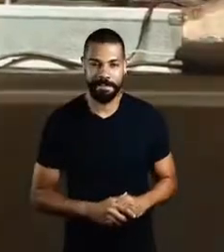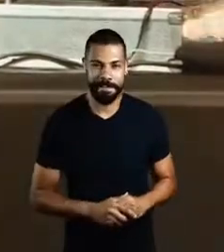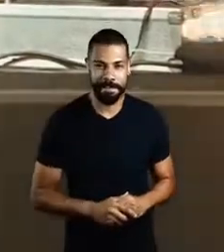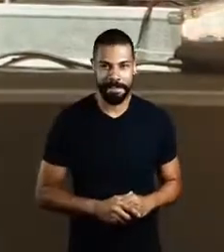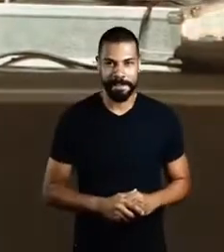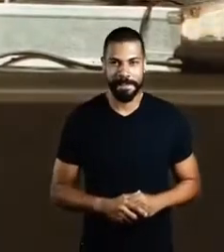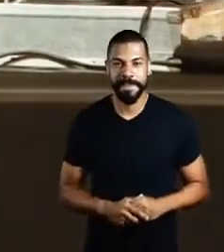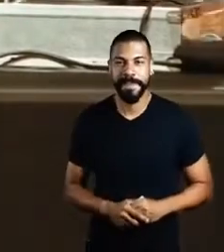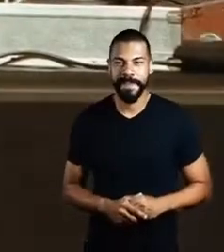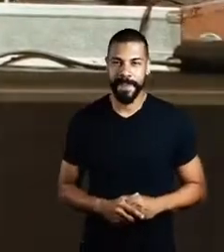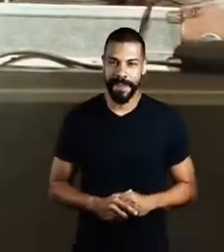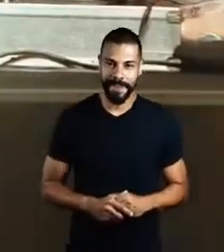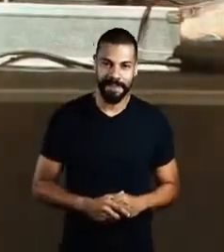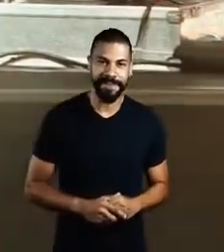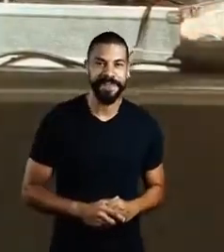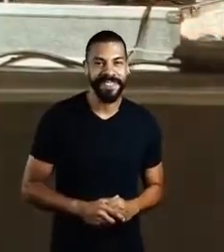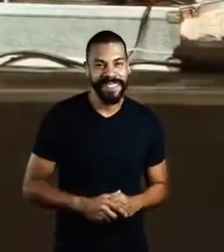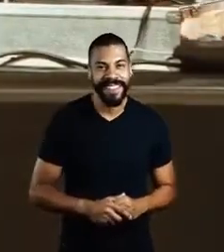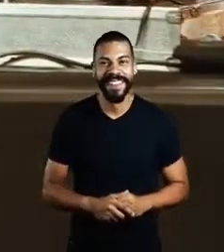Função.